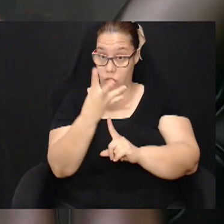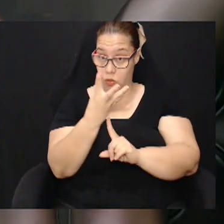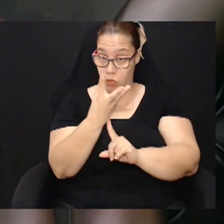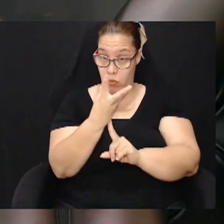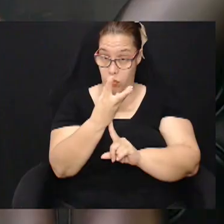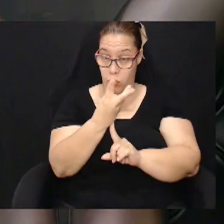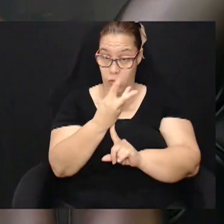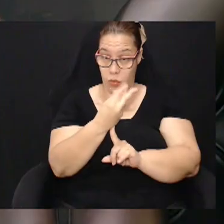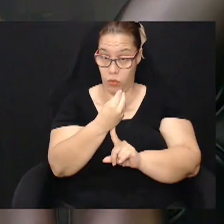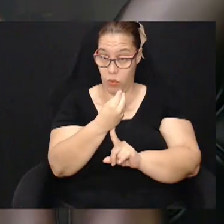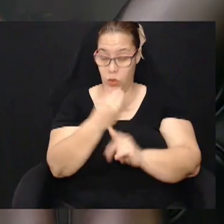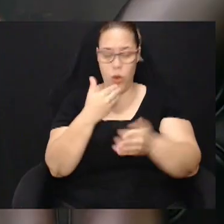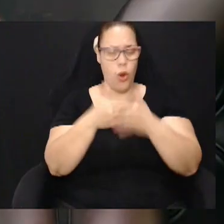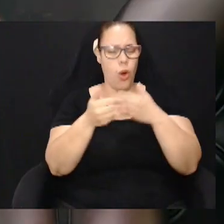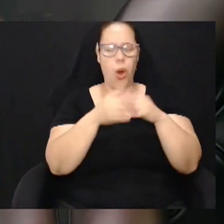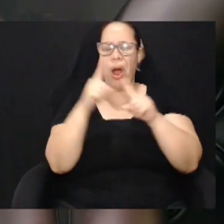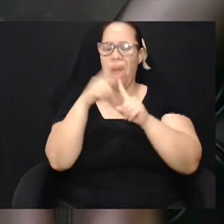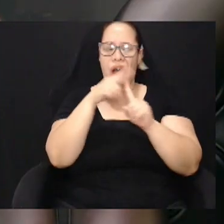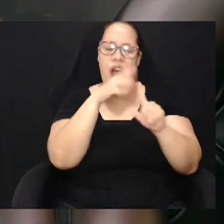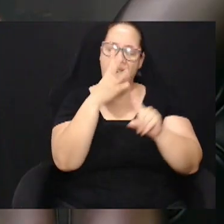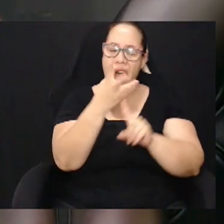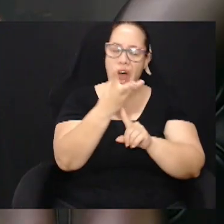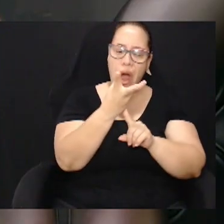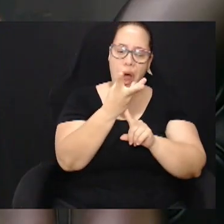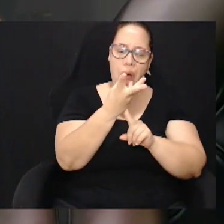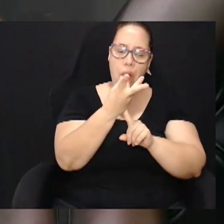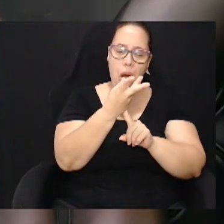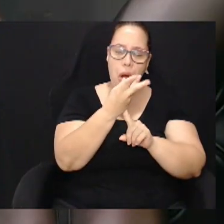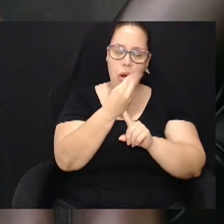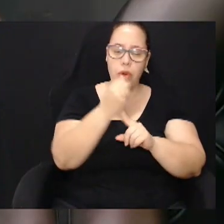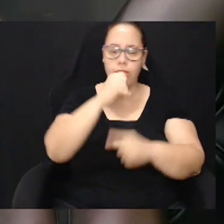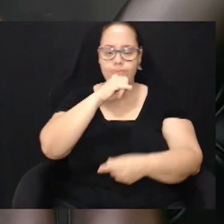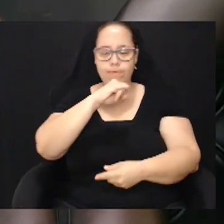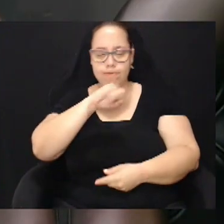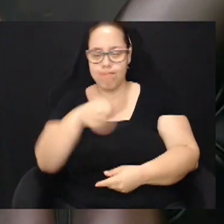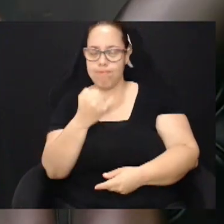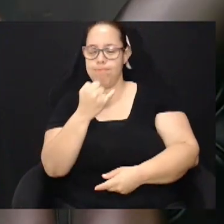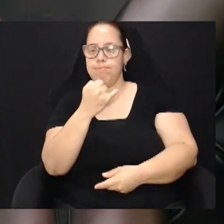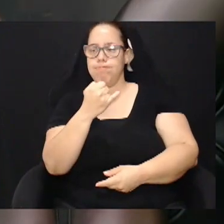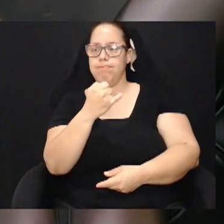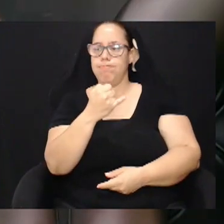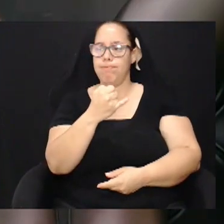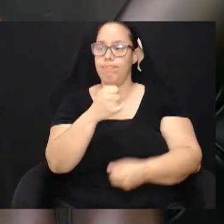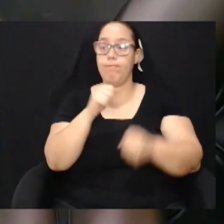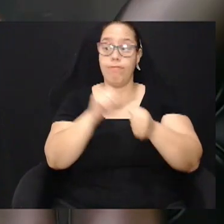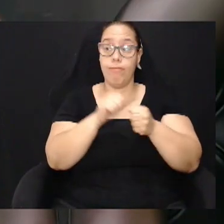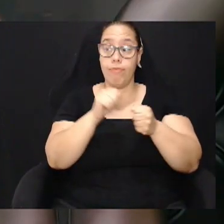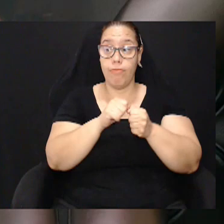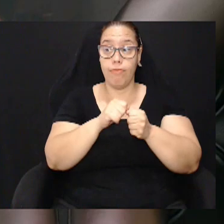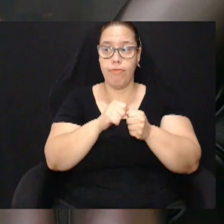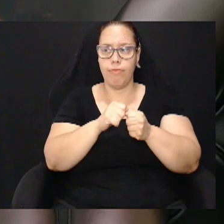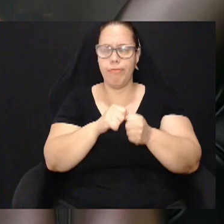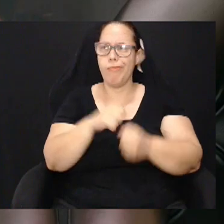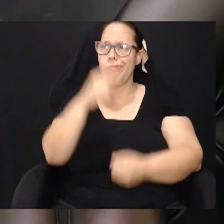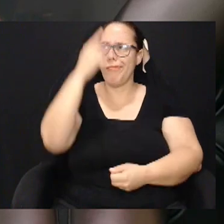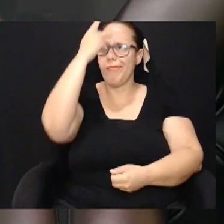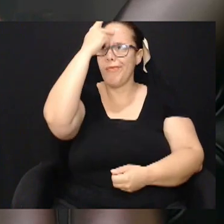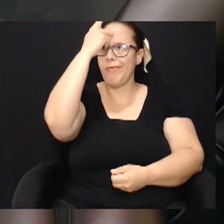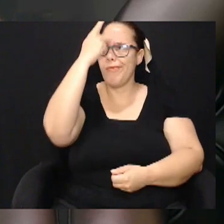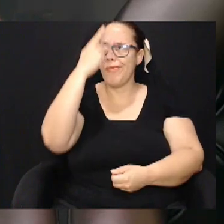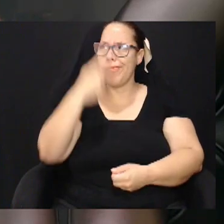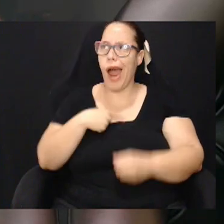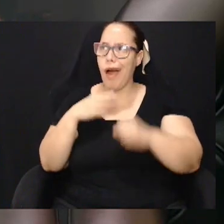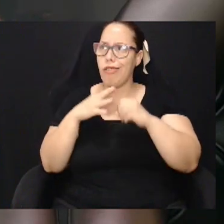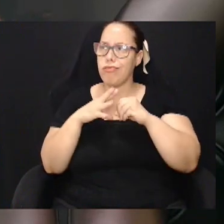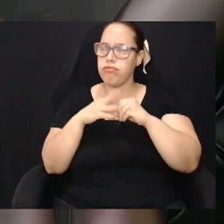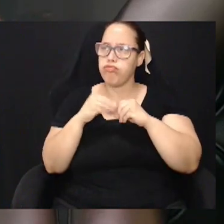de arte, né, nós temos que aproveitar essas situações para fazer essa autorreflexão,